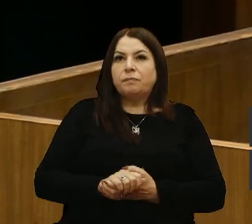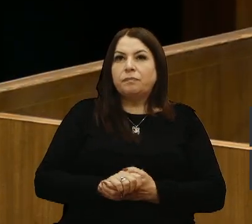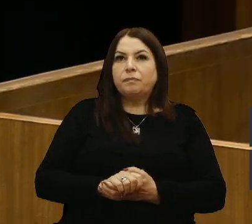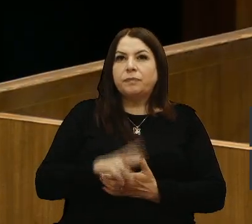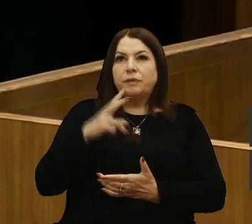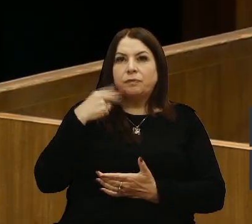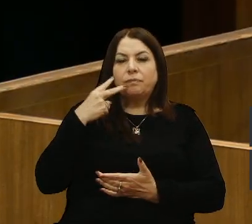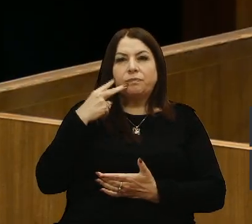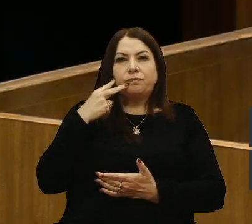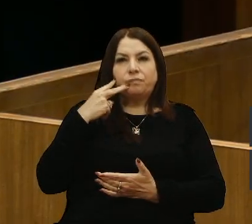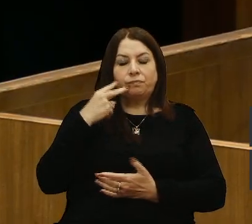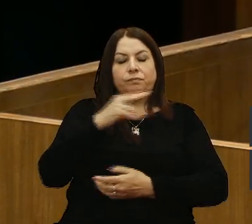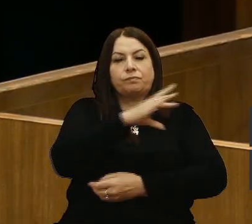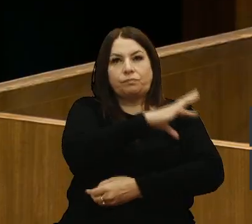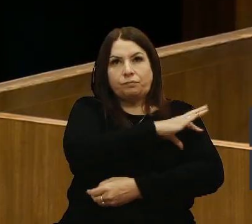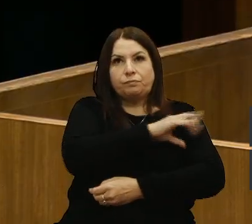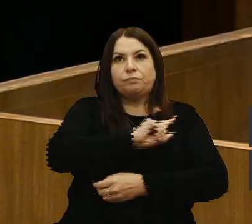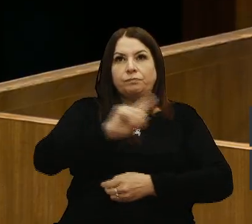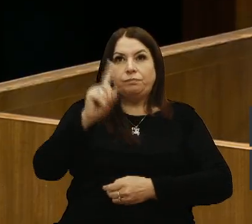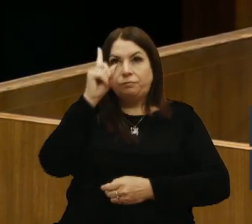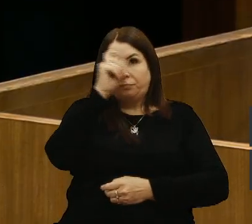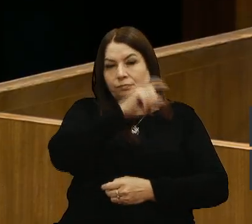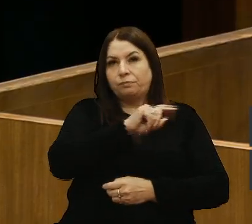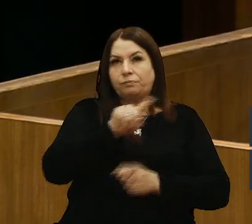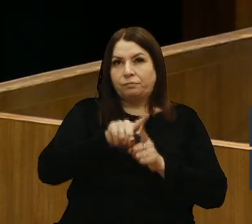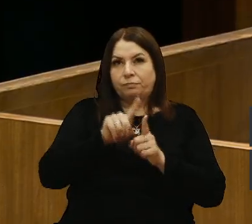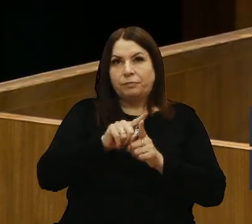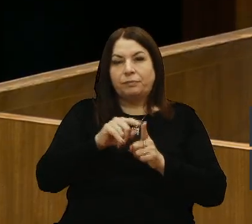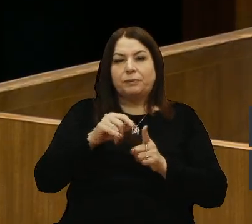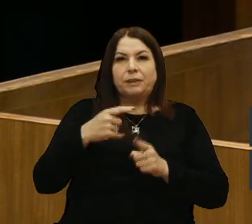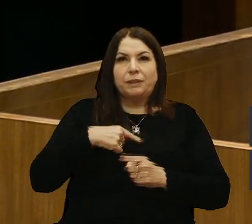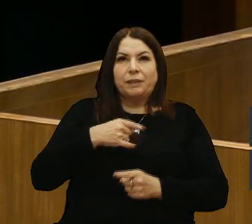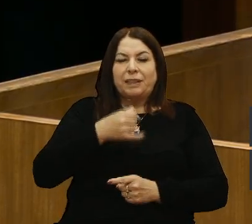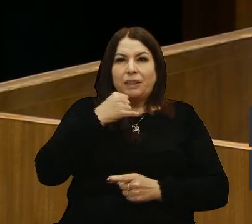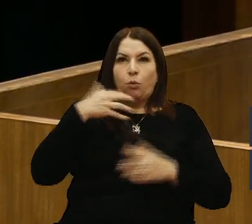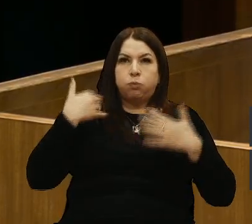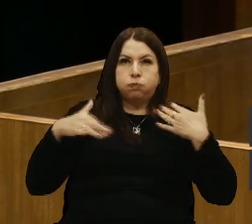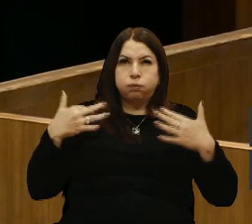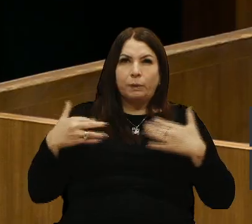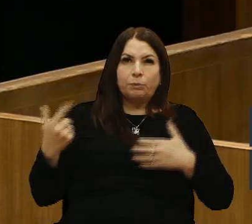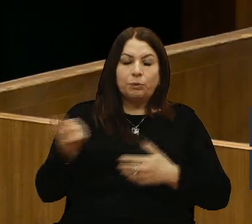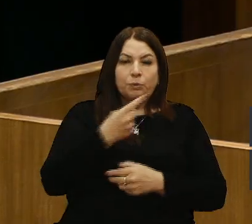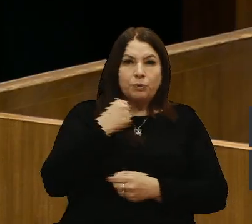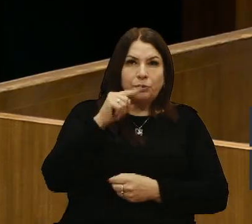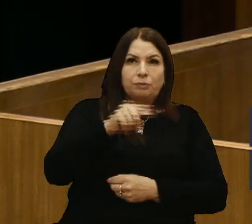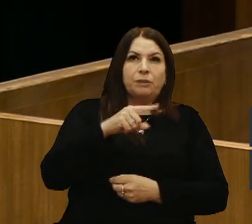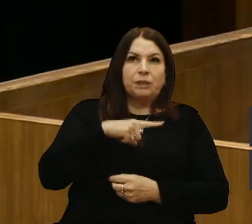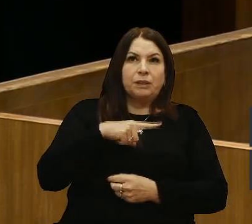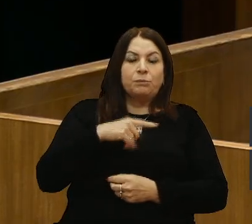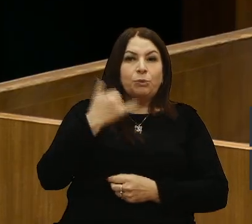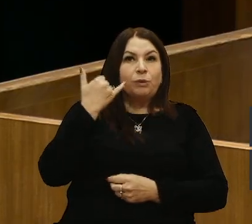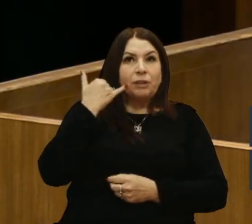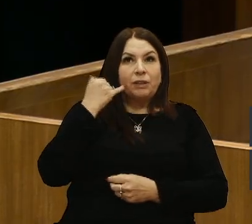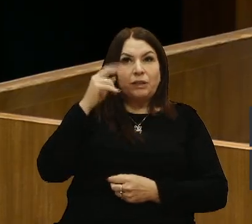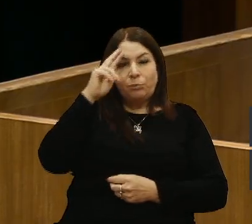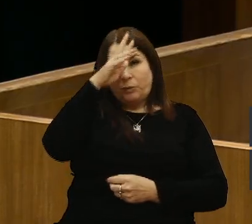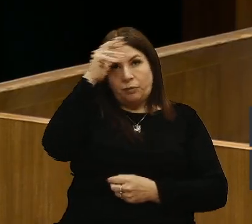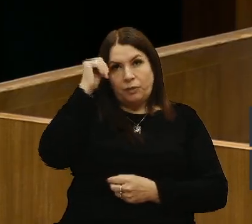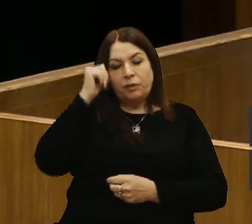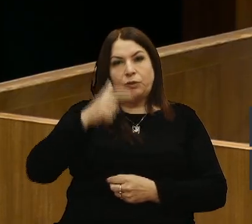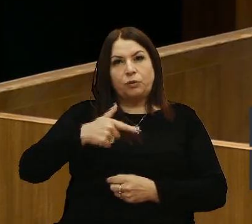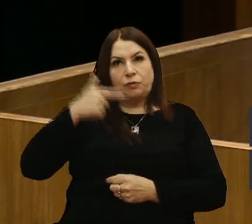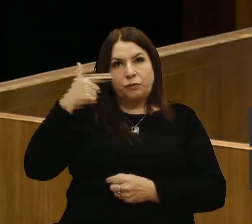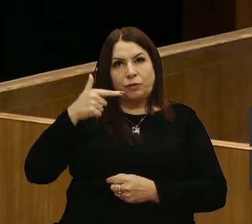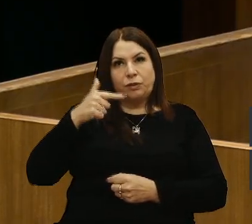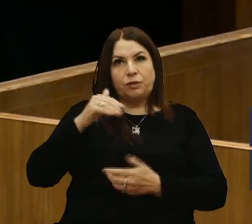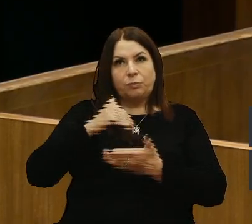vereador Capitão, estive lá, foi muito difícil fazer essa ligação, mas eu fiquei tão apavorado da situação que a criança estava, que eu liguei para o prefeito, liguei para o vice e